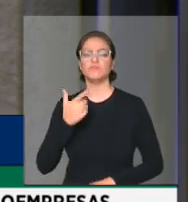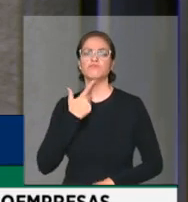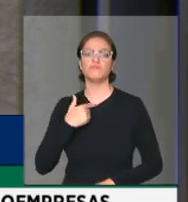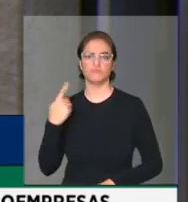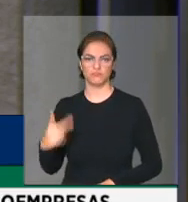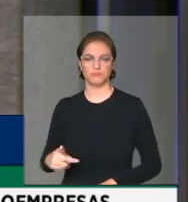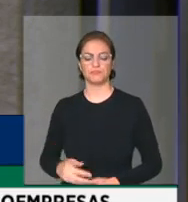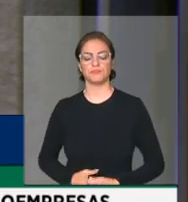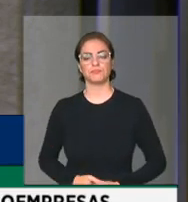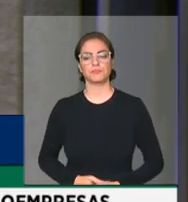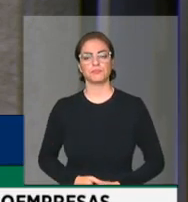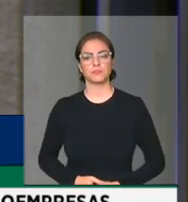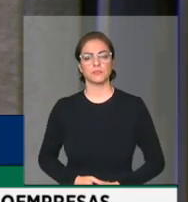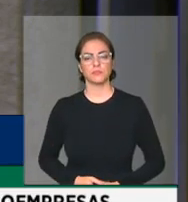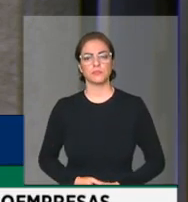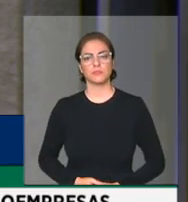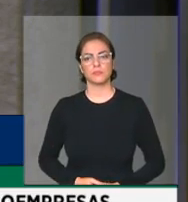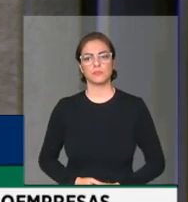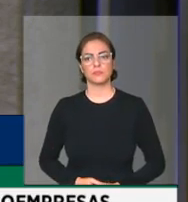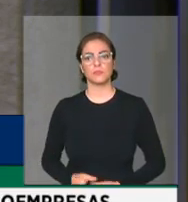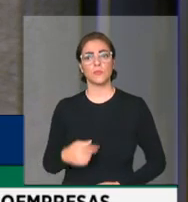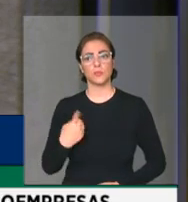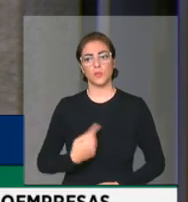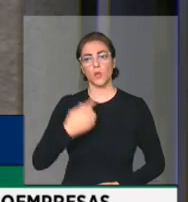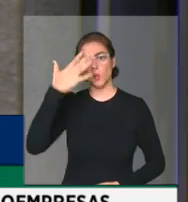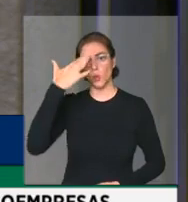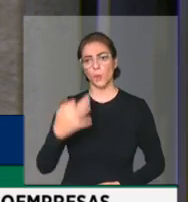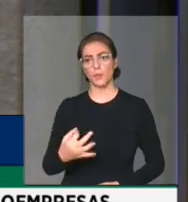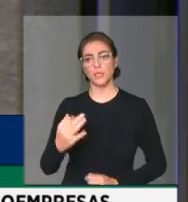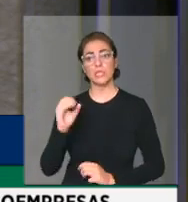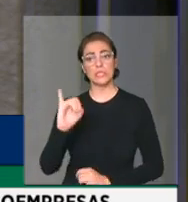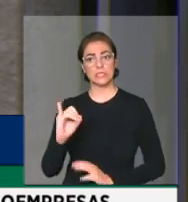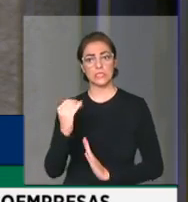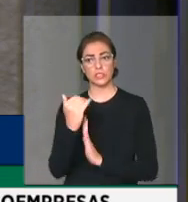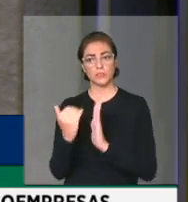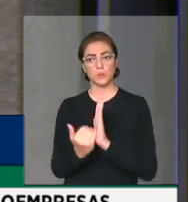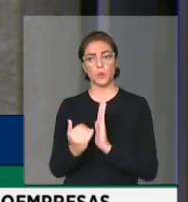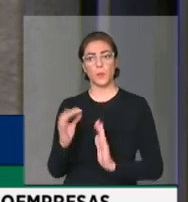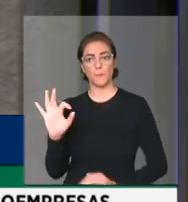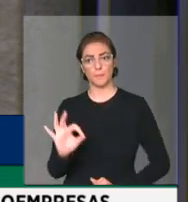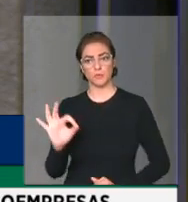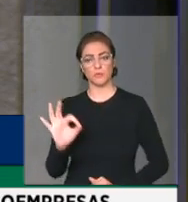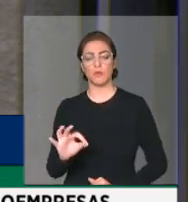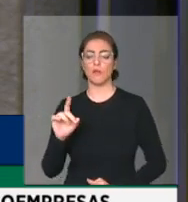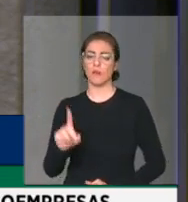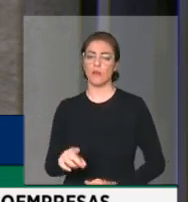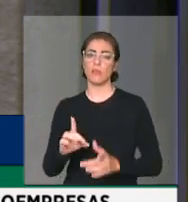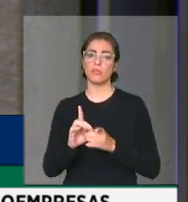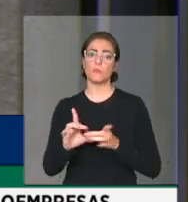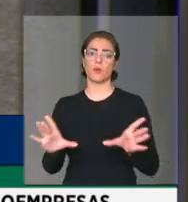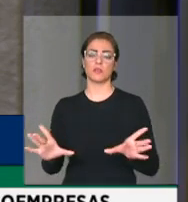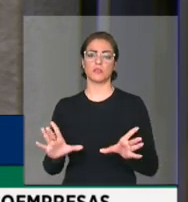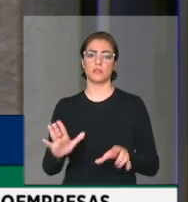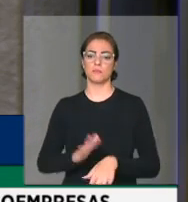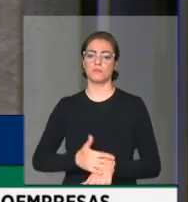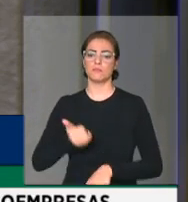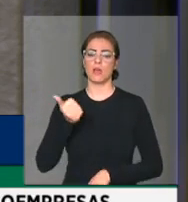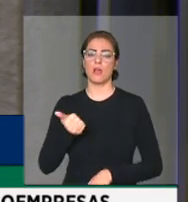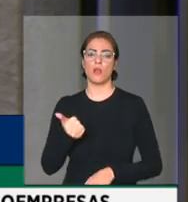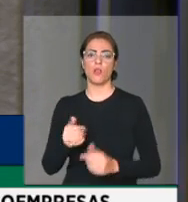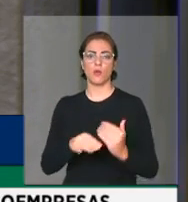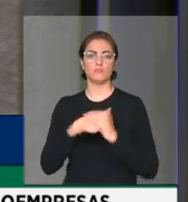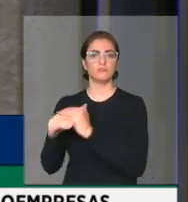esse é o objetivo. Entendemos que a diminuição do percentual será um elemento democratizador para que mais empresas tenham acesso ao